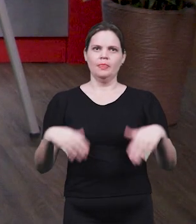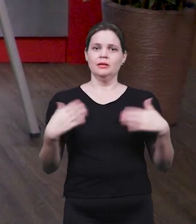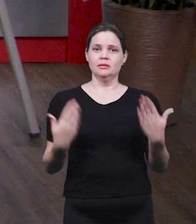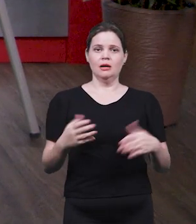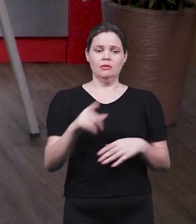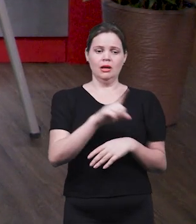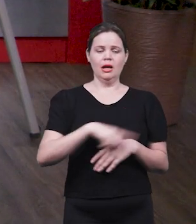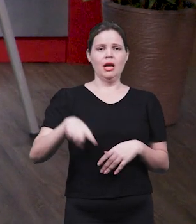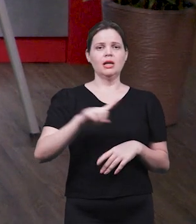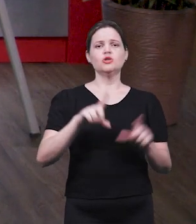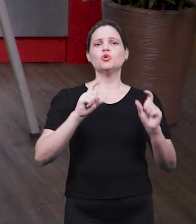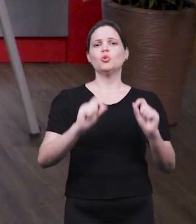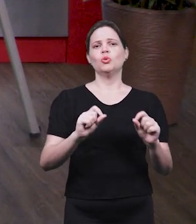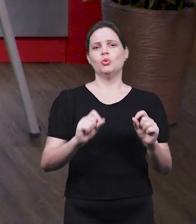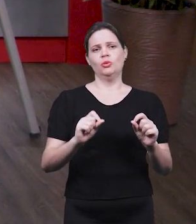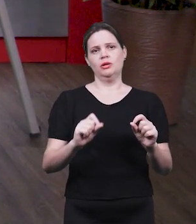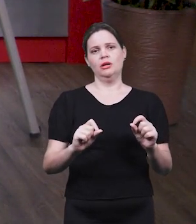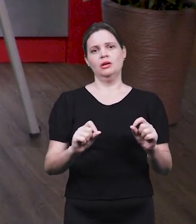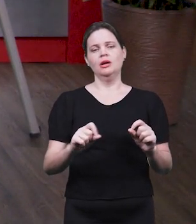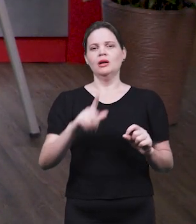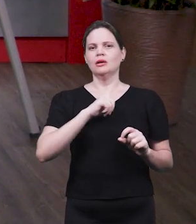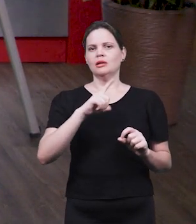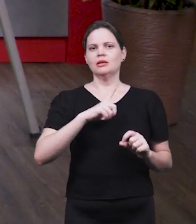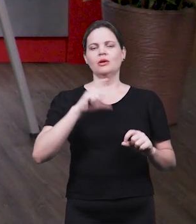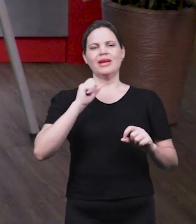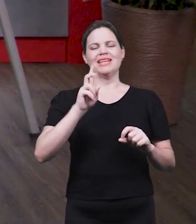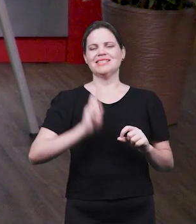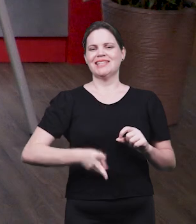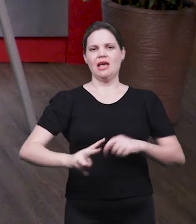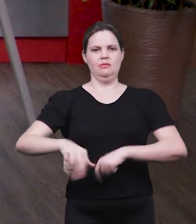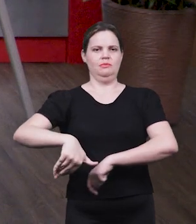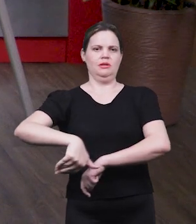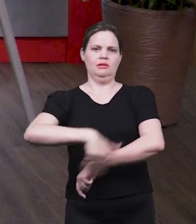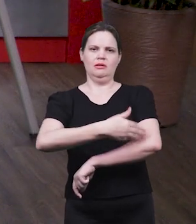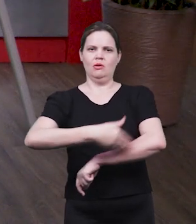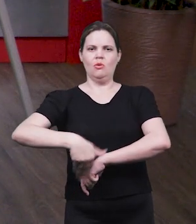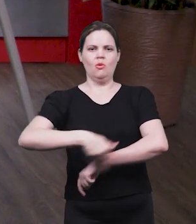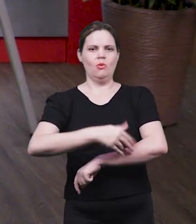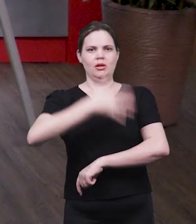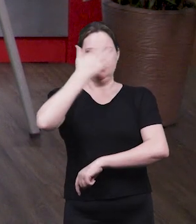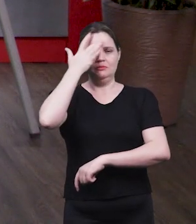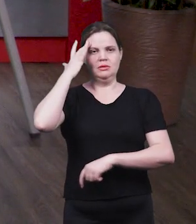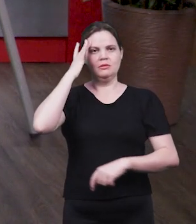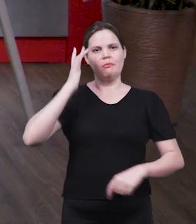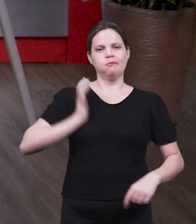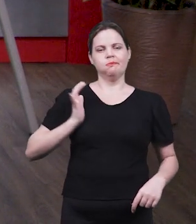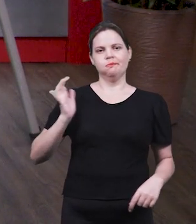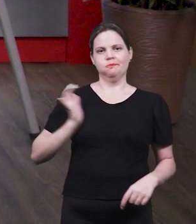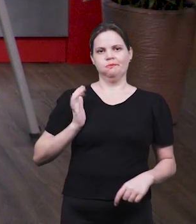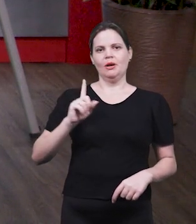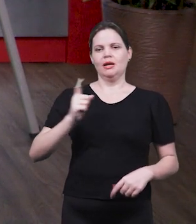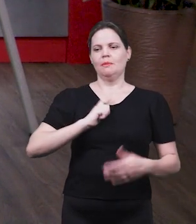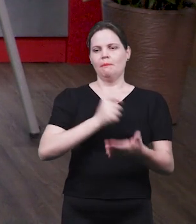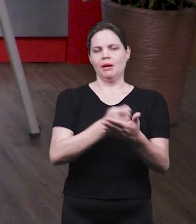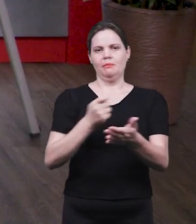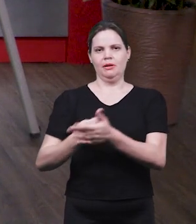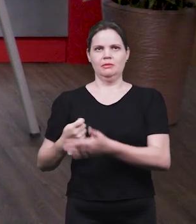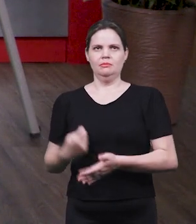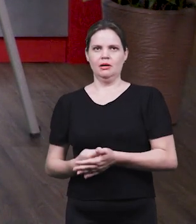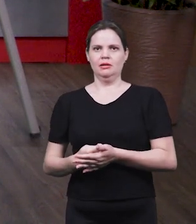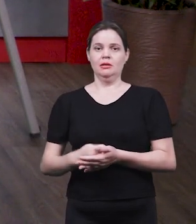são endereços nobres, endereços que esses bens não têm utilidade pública